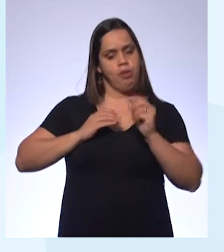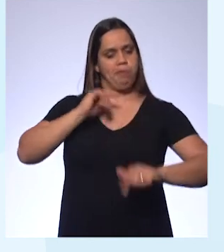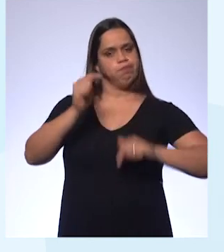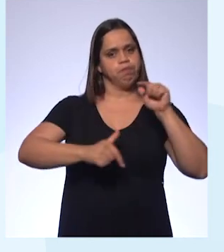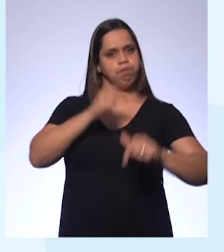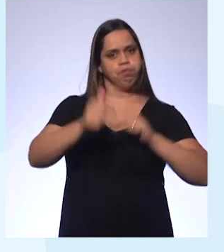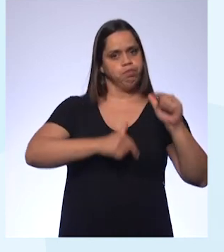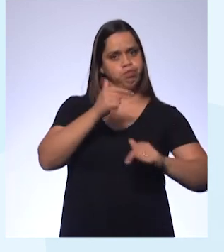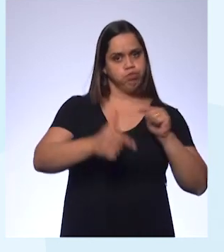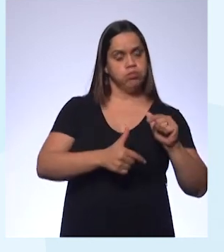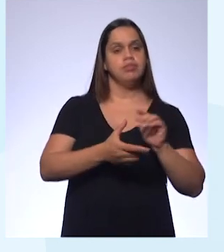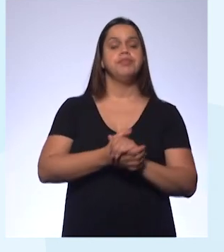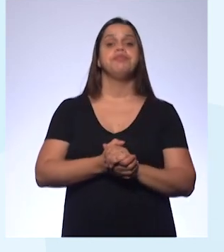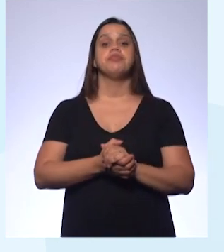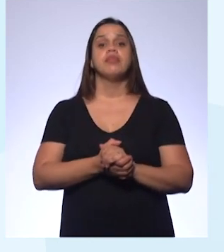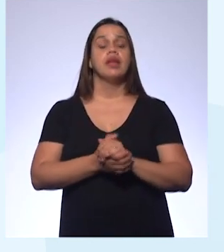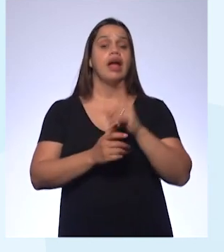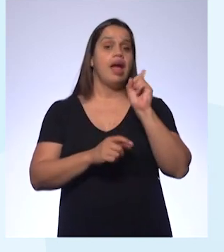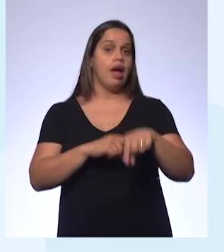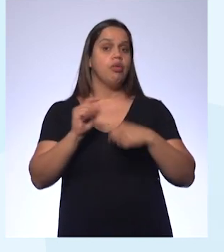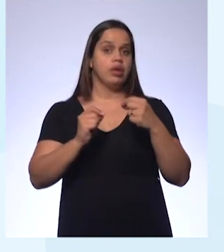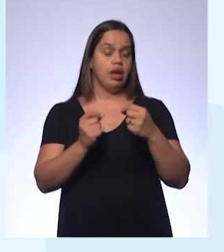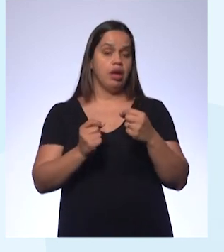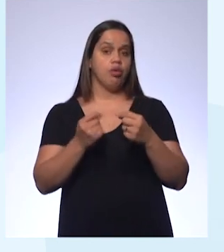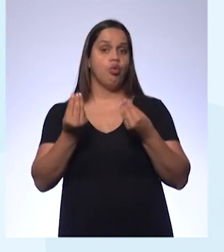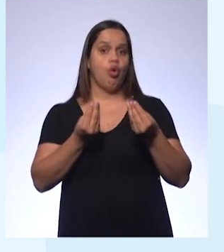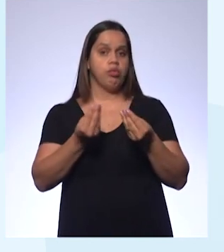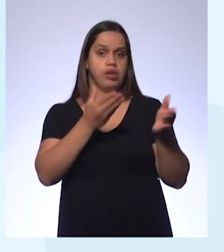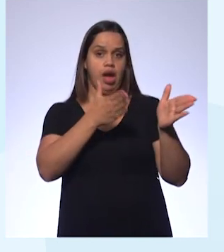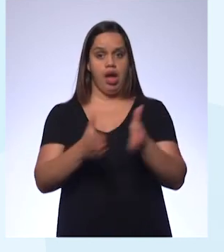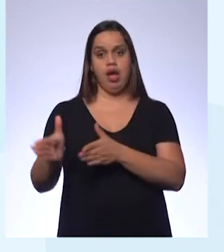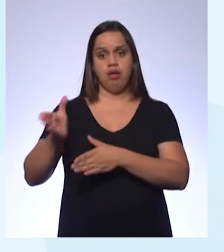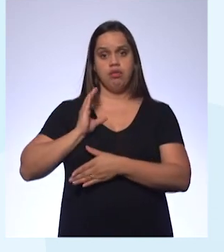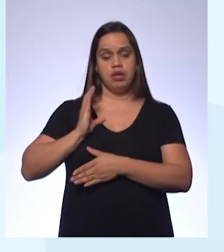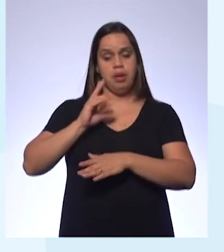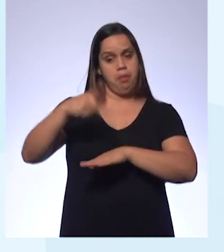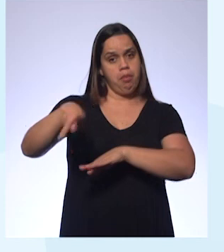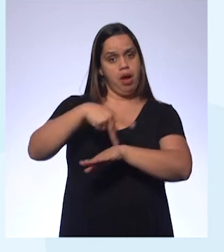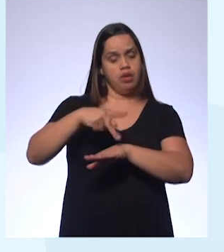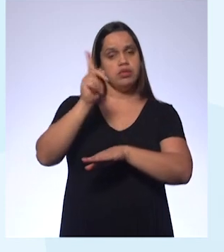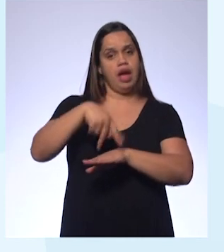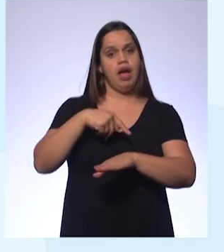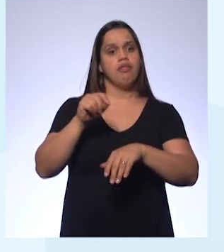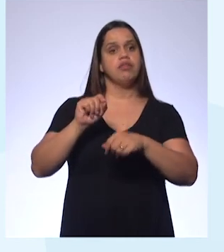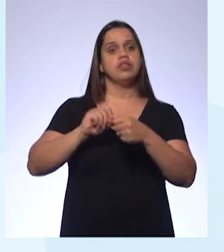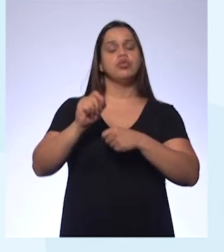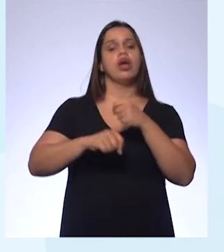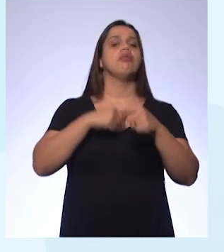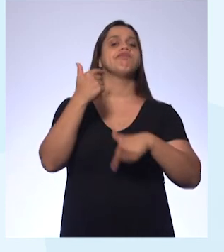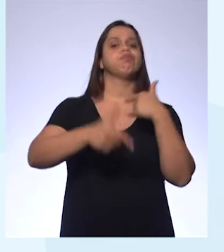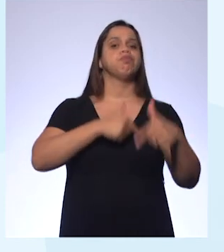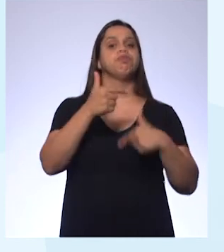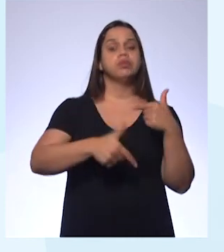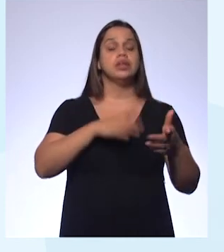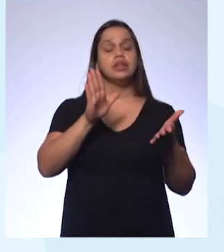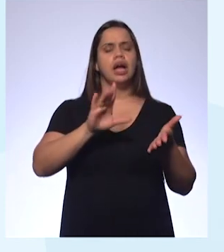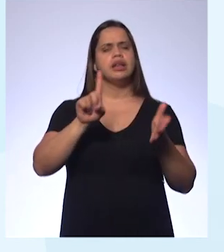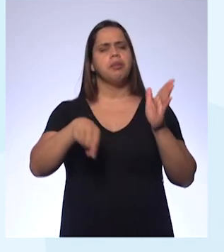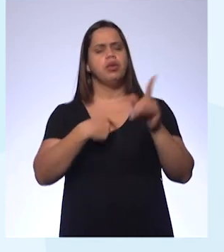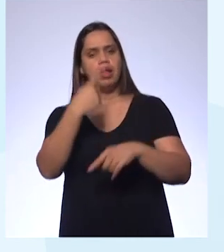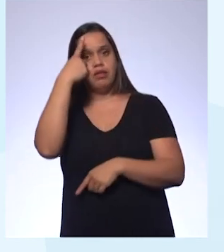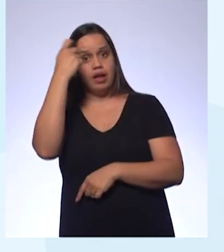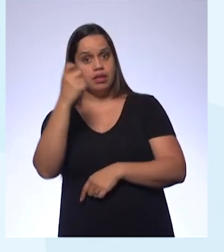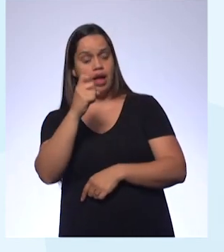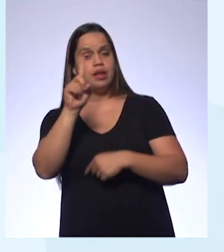né? Então, é assim que se gera riqueza para um país. Essa ideia bate ali com